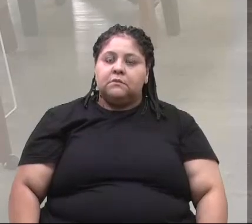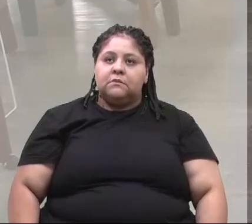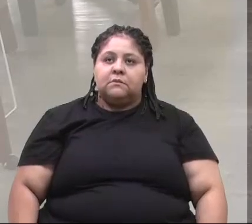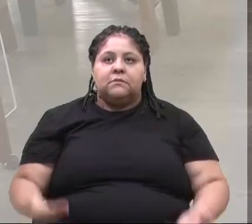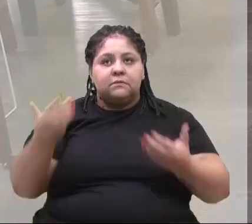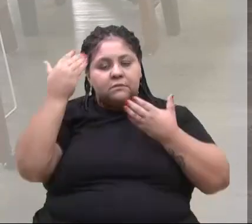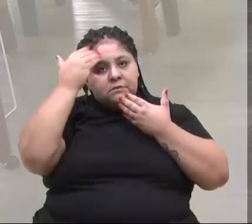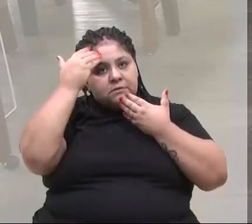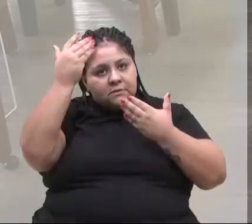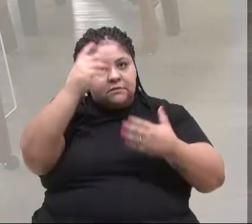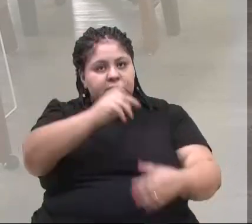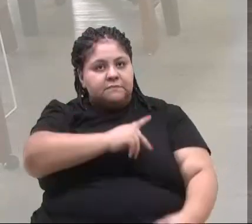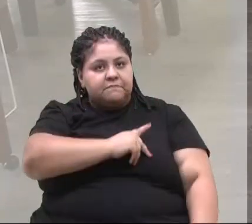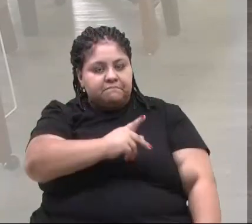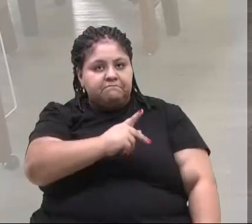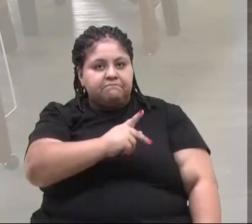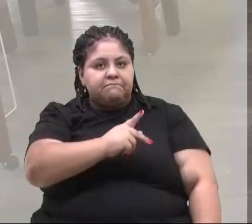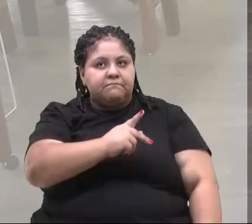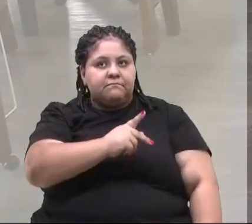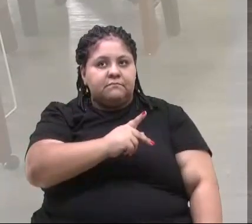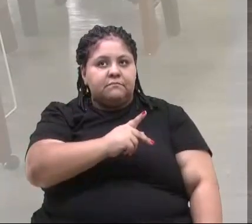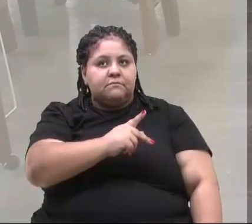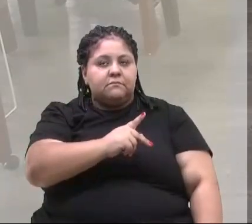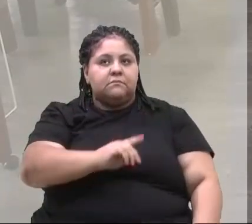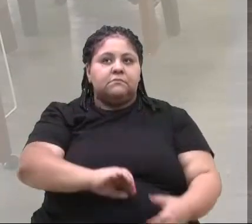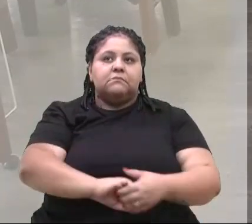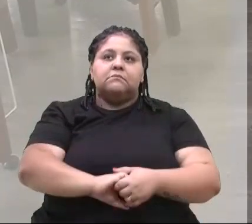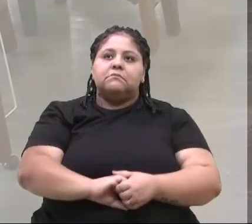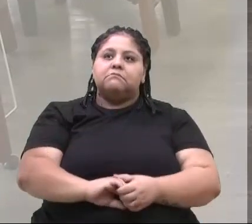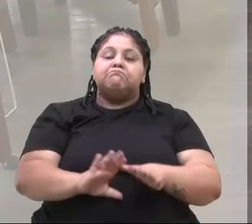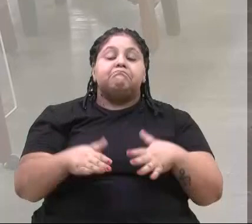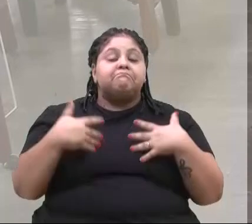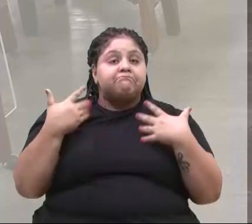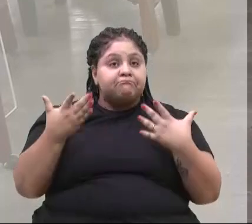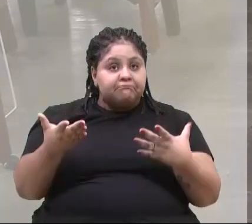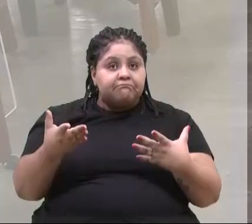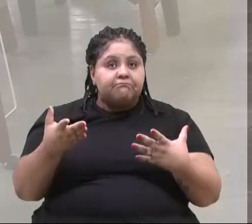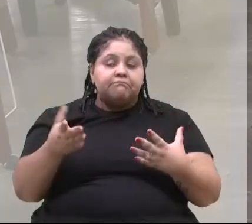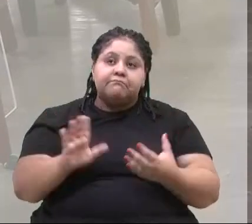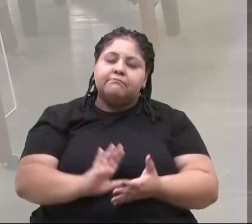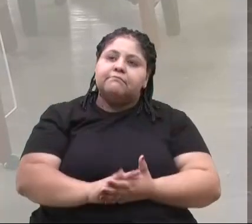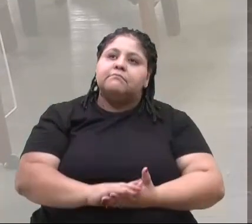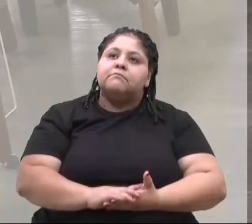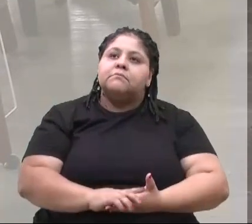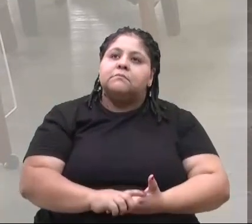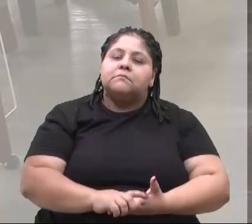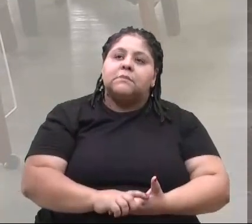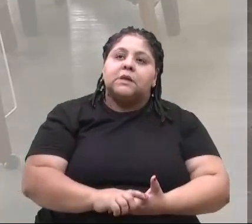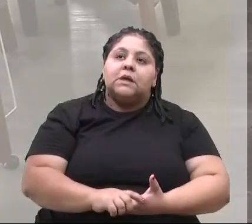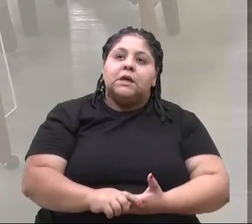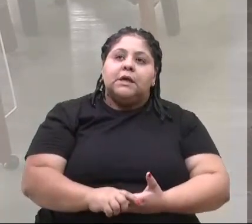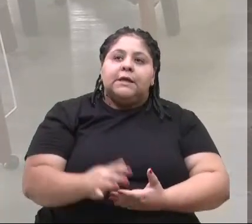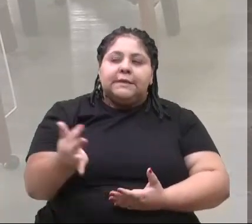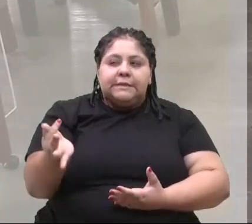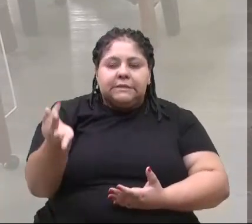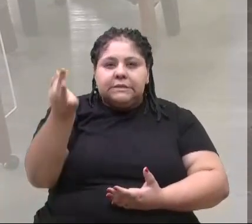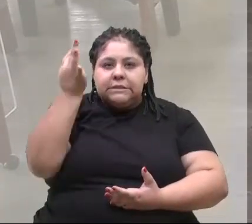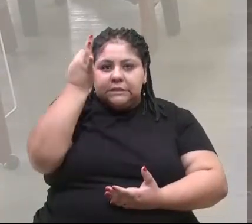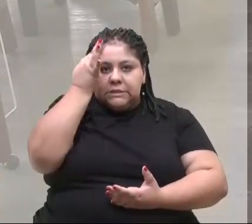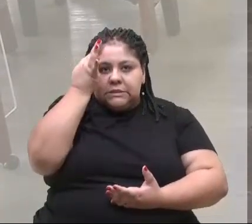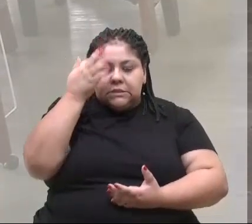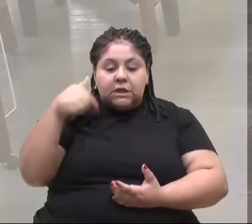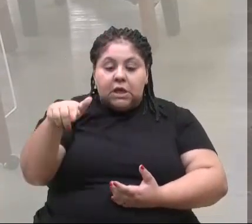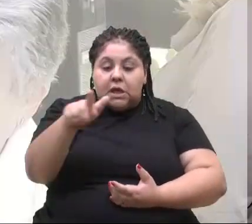Muito obrigada, senhora presidenta. Então, por entender que quando